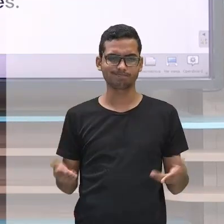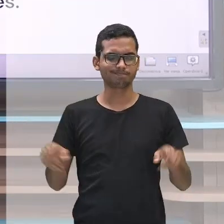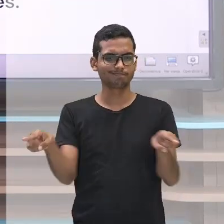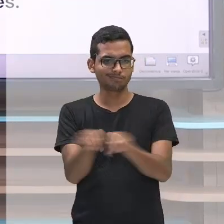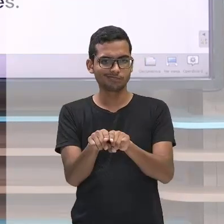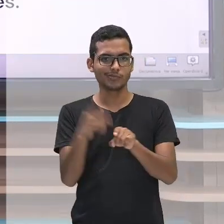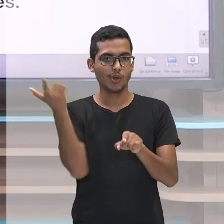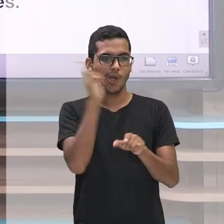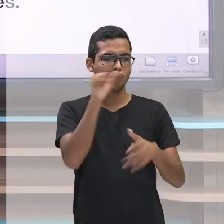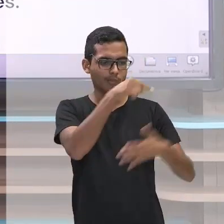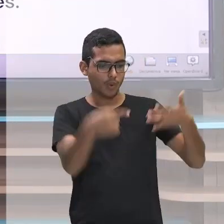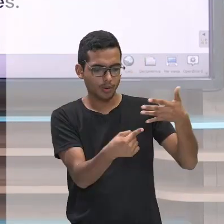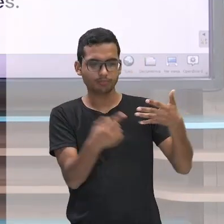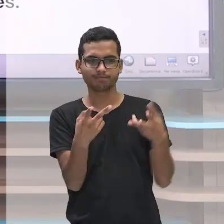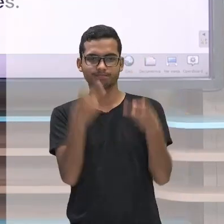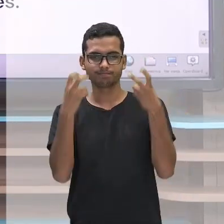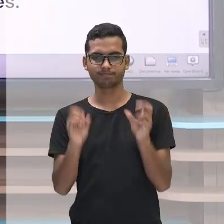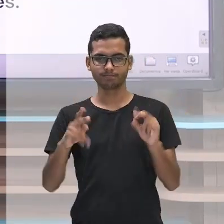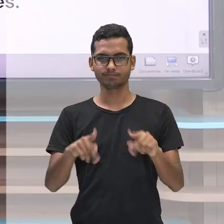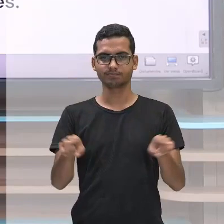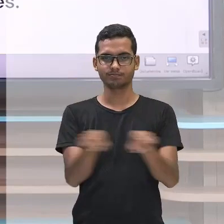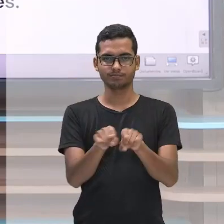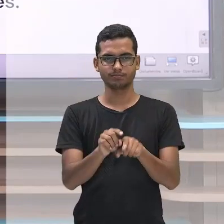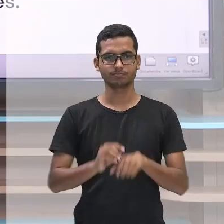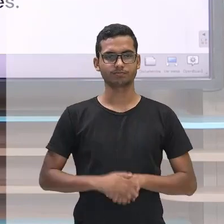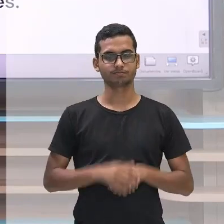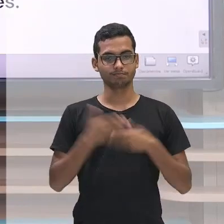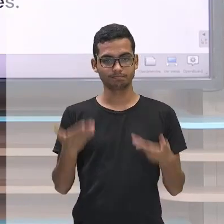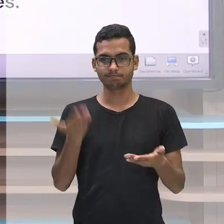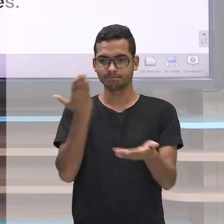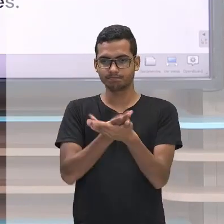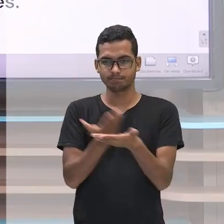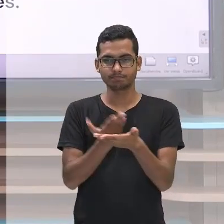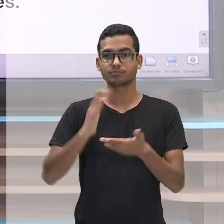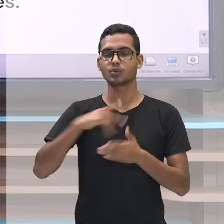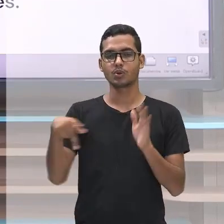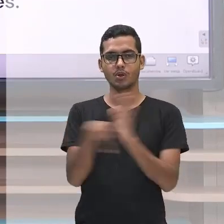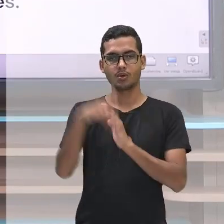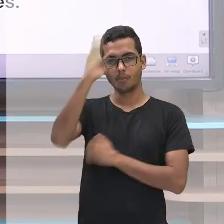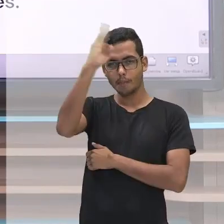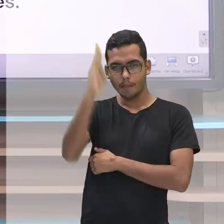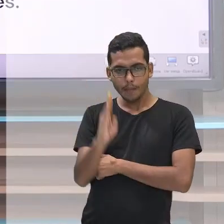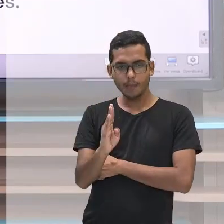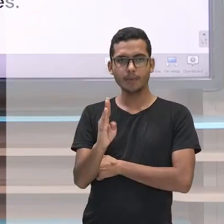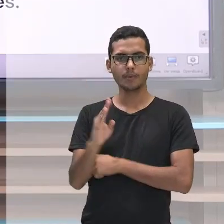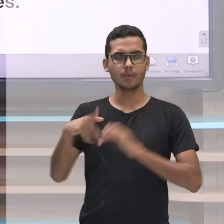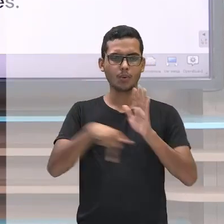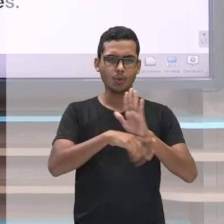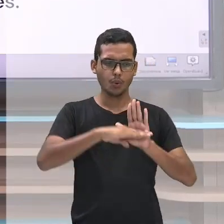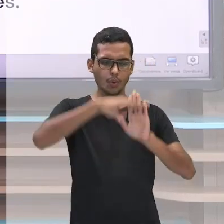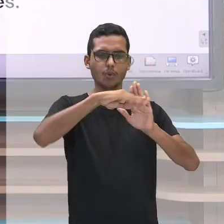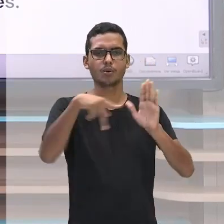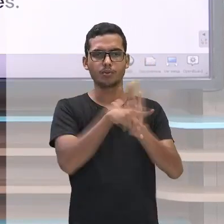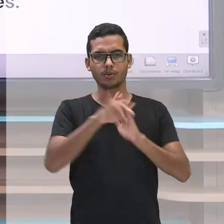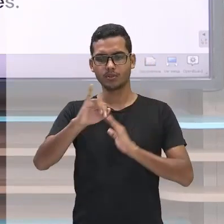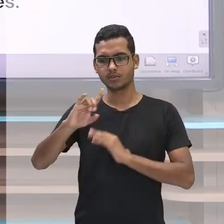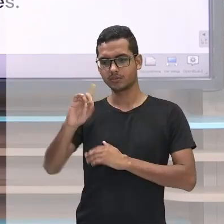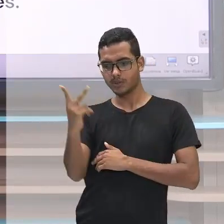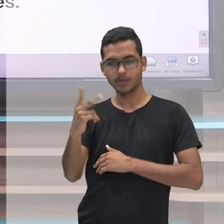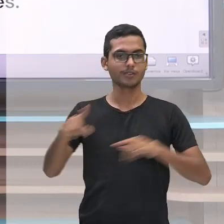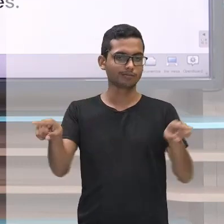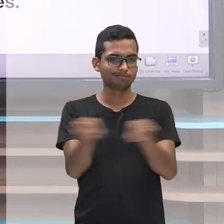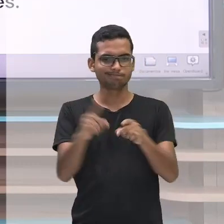gente observa, tá bom? Então, esse foi o Brasil, né, no ranking do IDH.